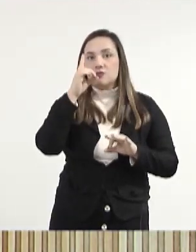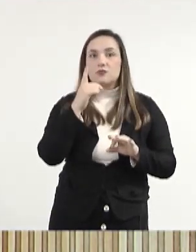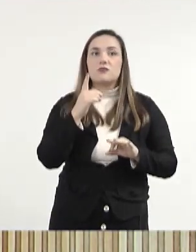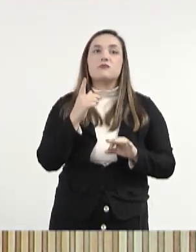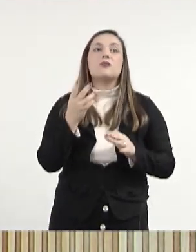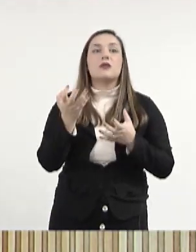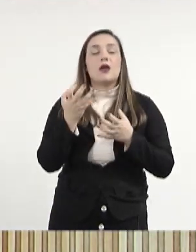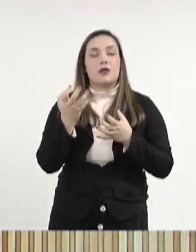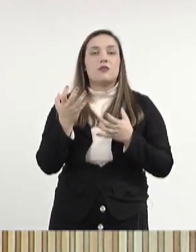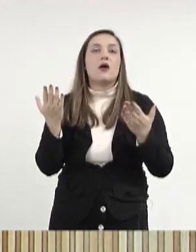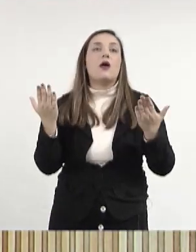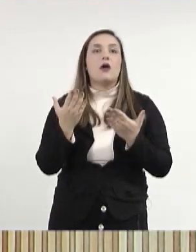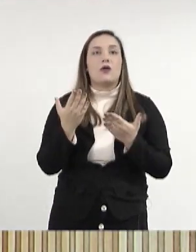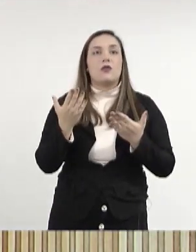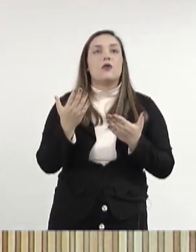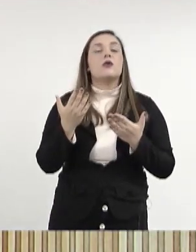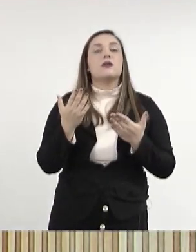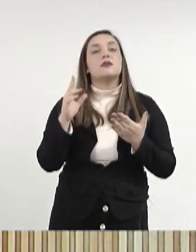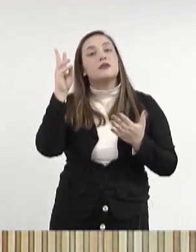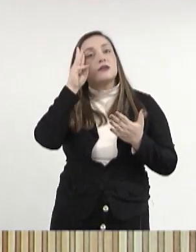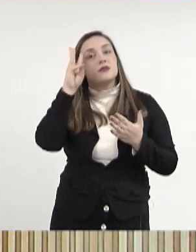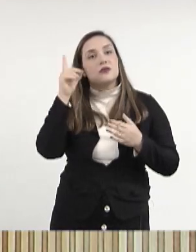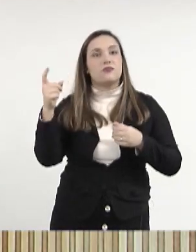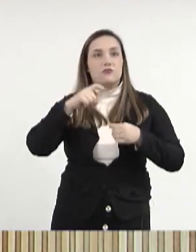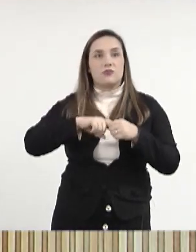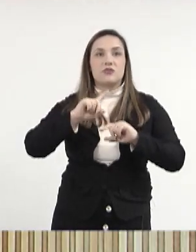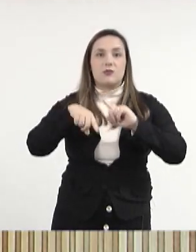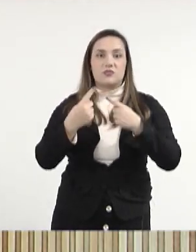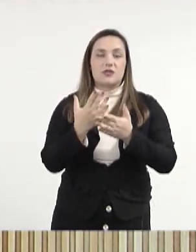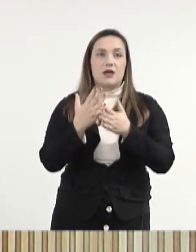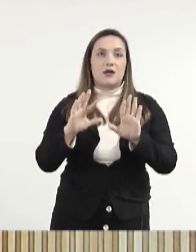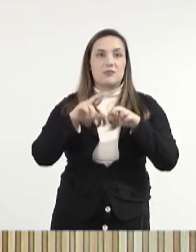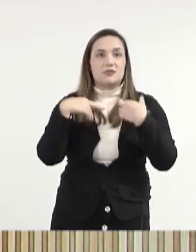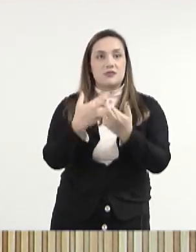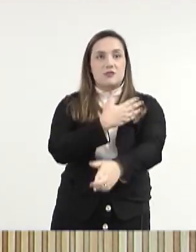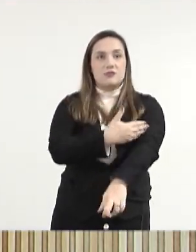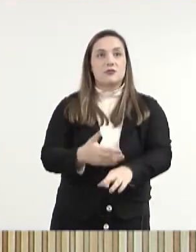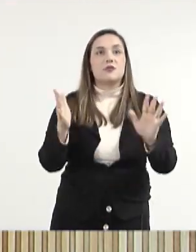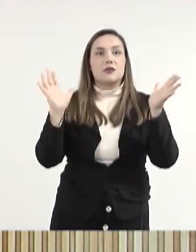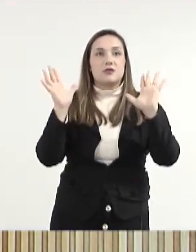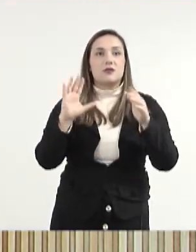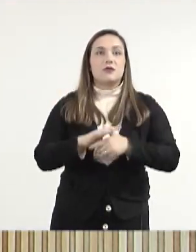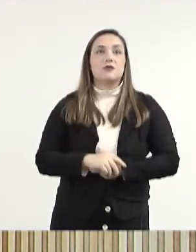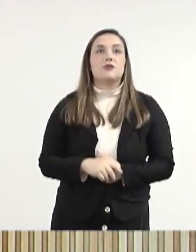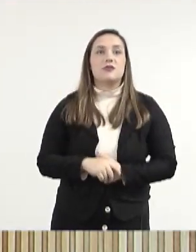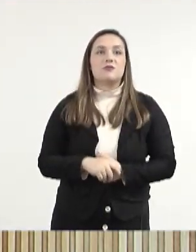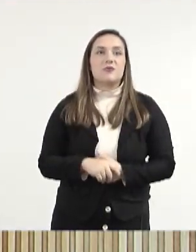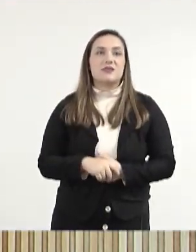antecipada. Redação Final volta na próxima terça-feira, logo após a sessão plenária. Tchau!